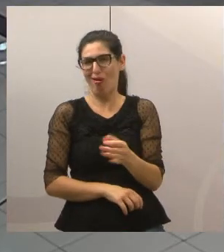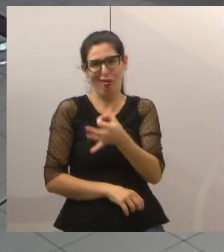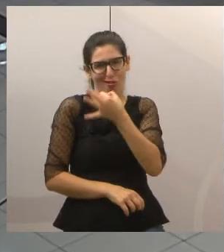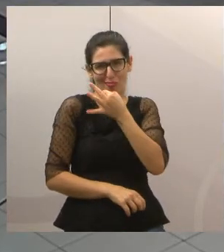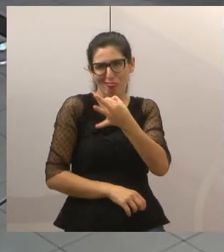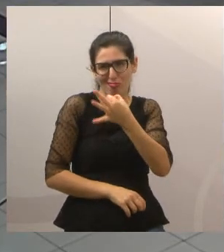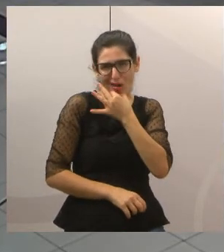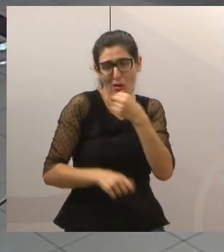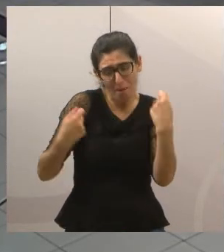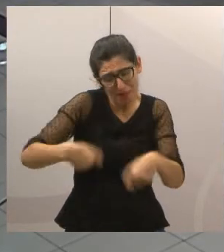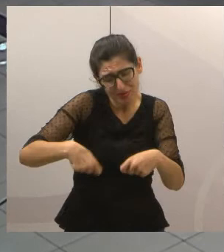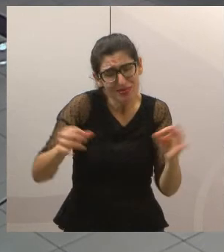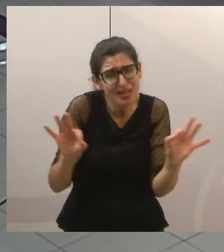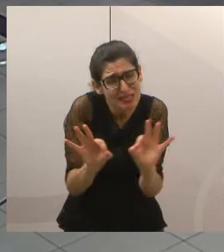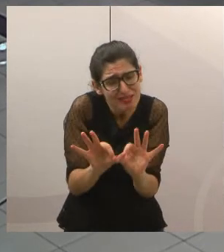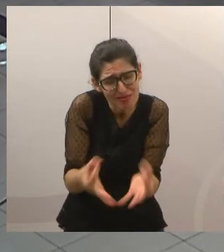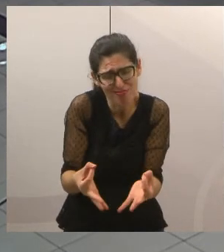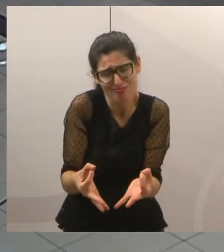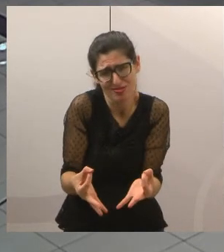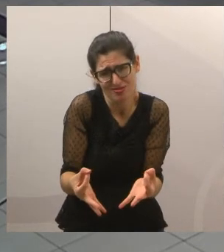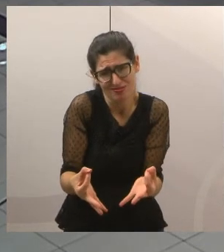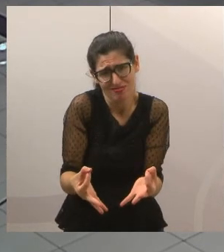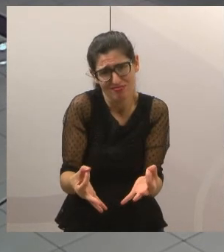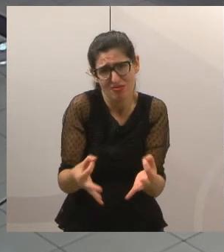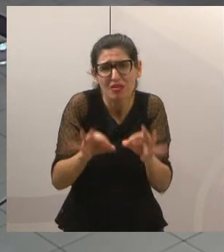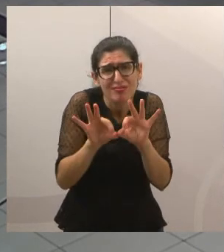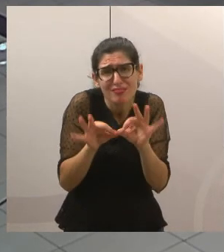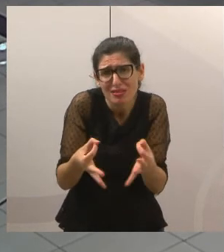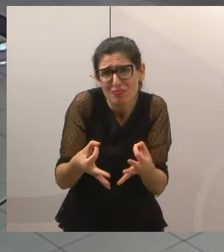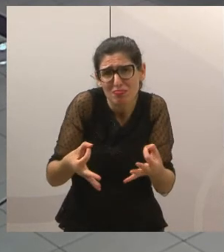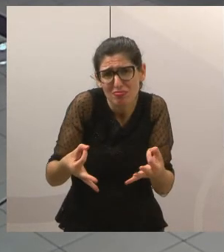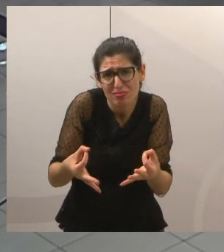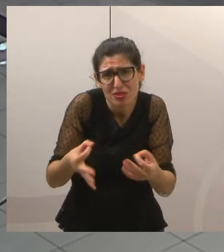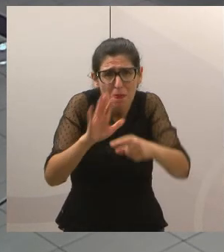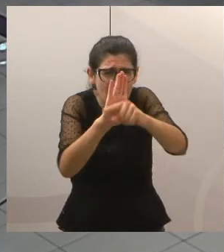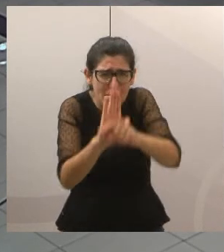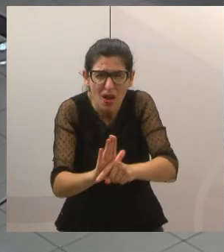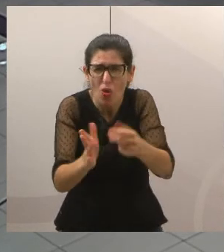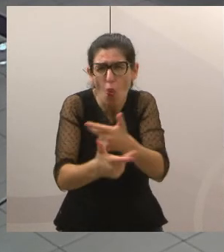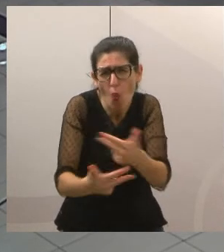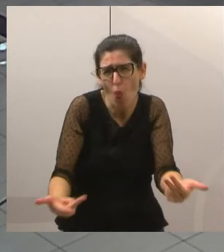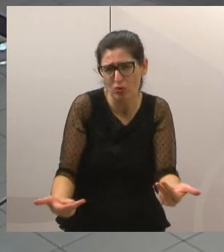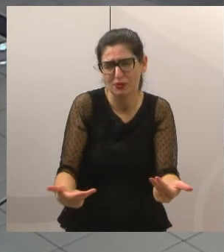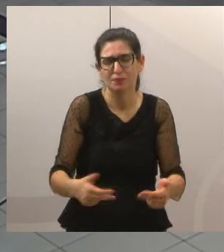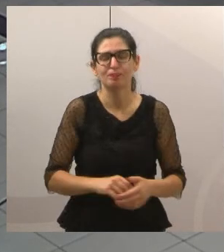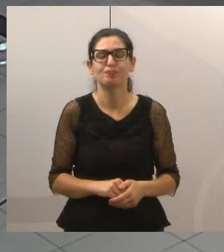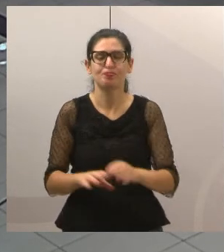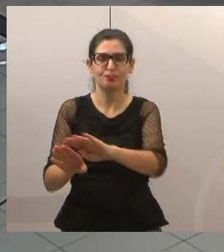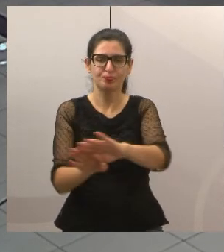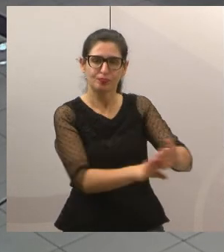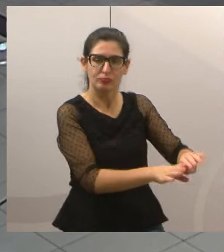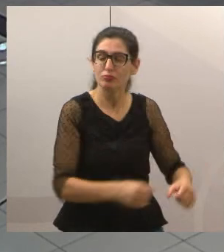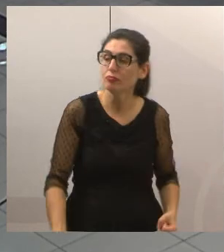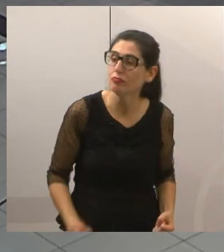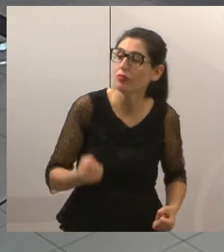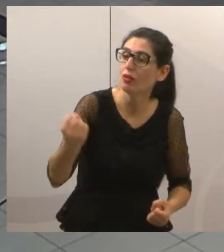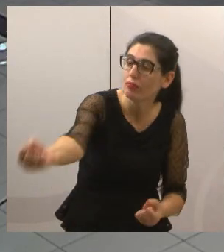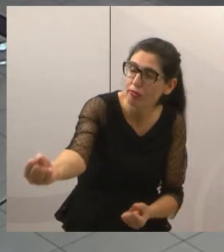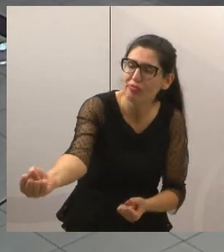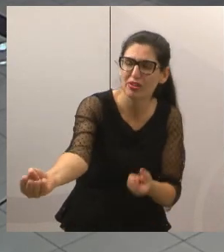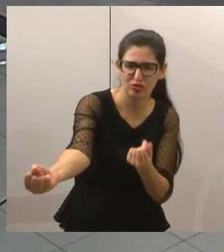permitir mais uma parte, pegando um gancho na sua fala, inclusive quando o Celso falou de devolver esse dinheiro, por que não então faz